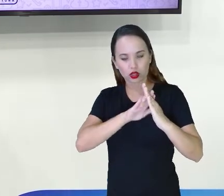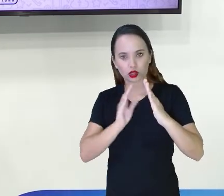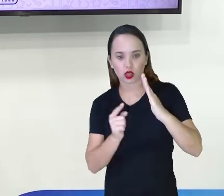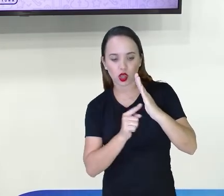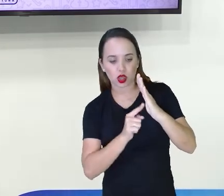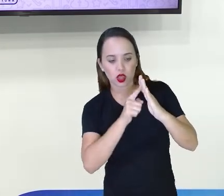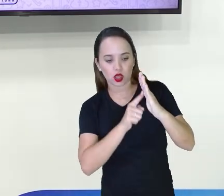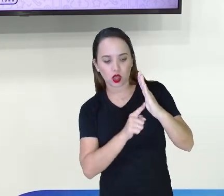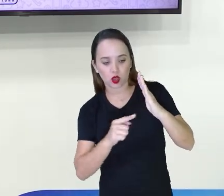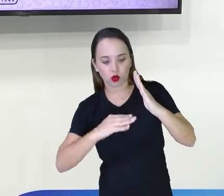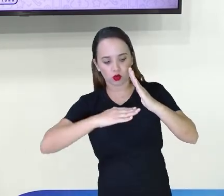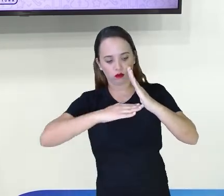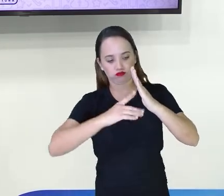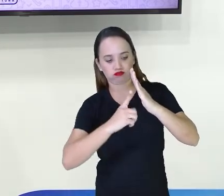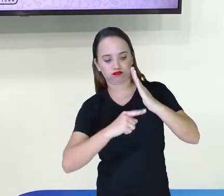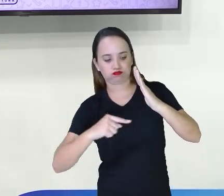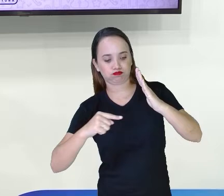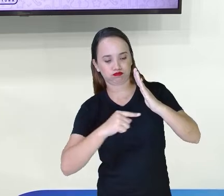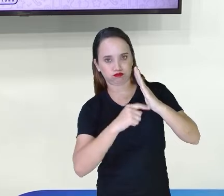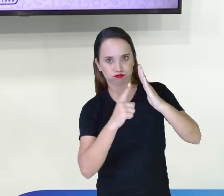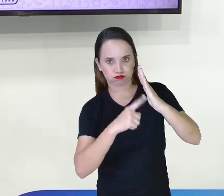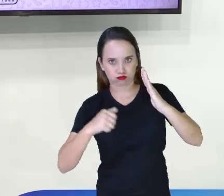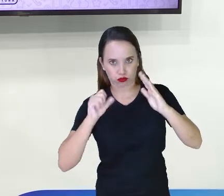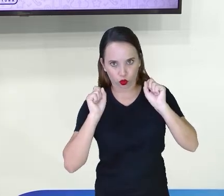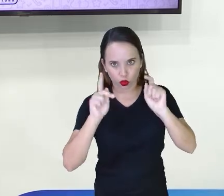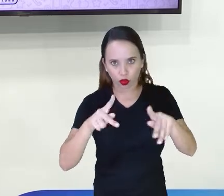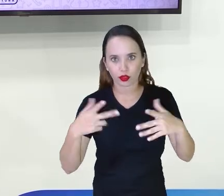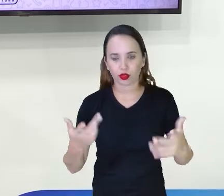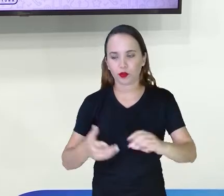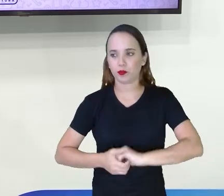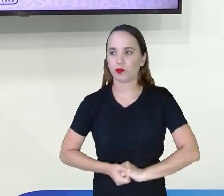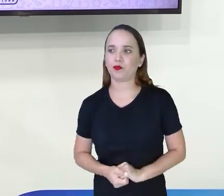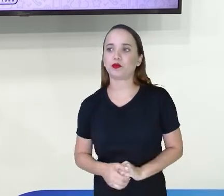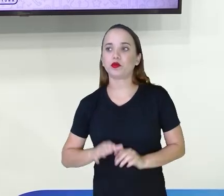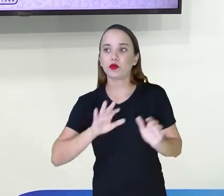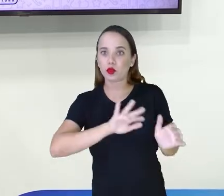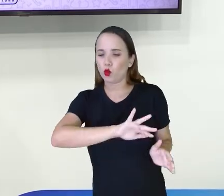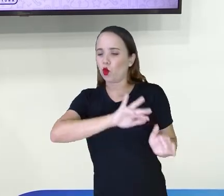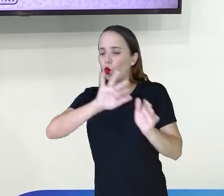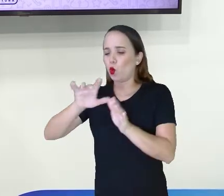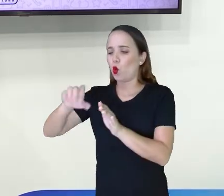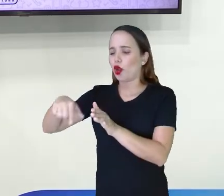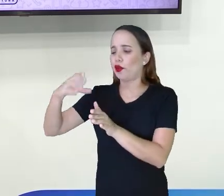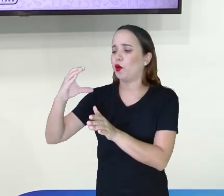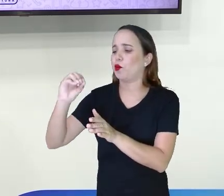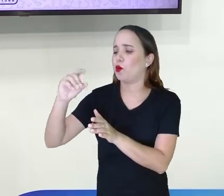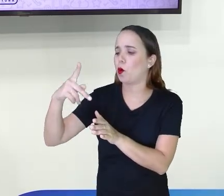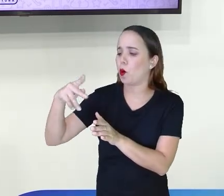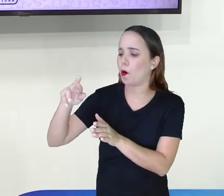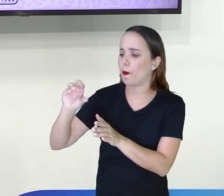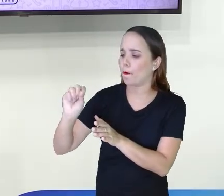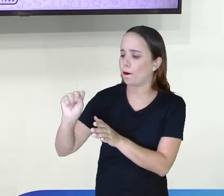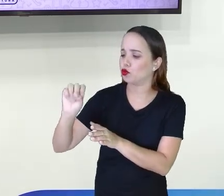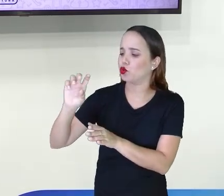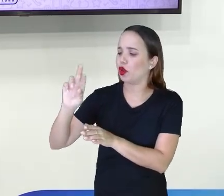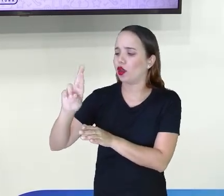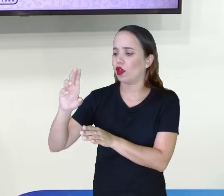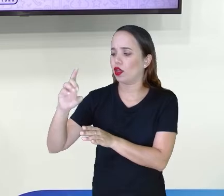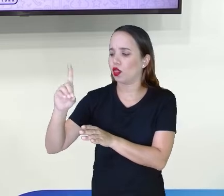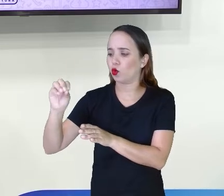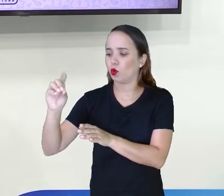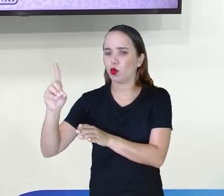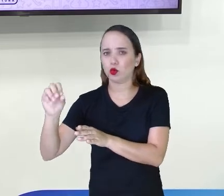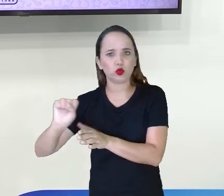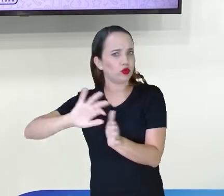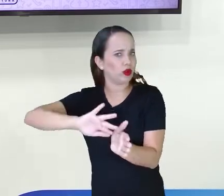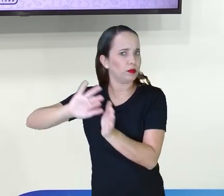Figuras poligonais. Os corpos redondos fazem parte de outra categoria. Os poliedros, eles são